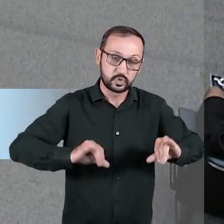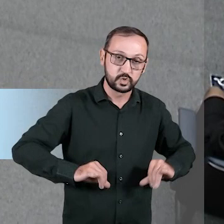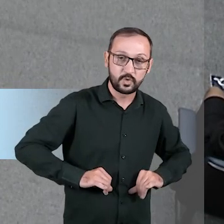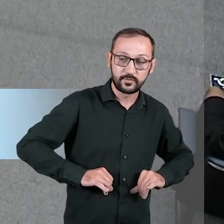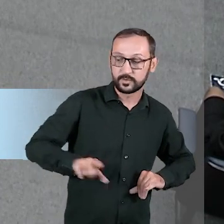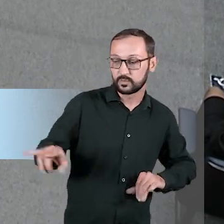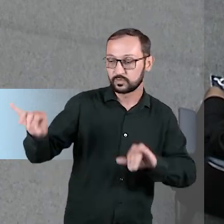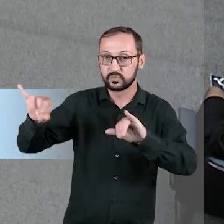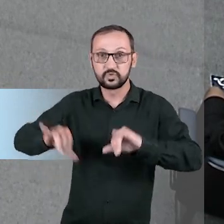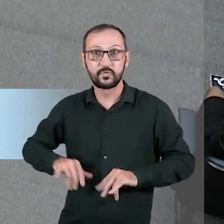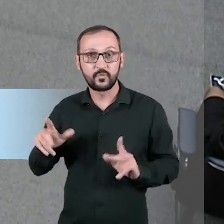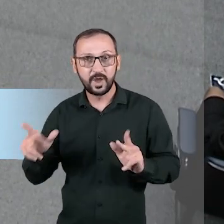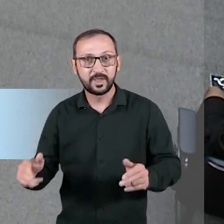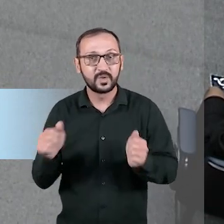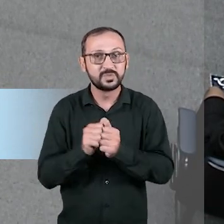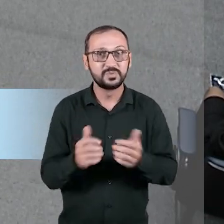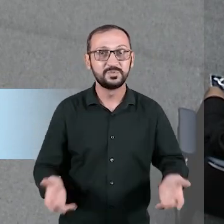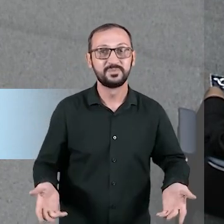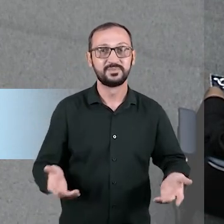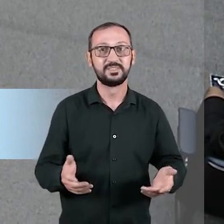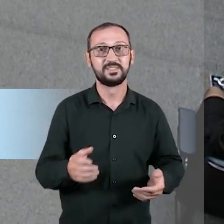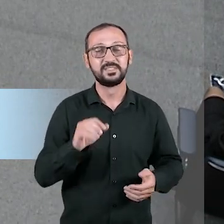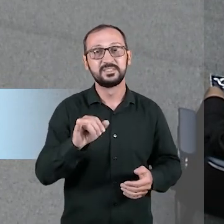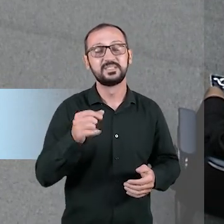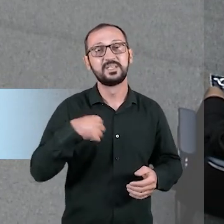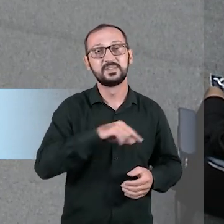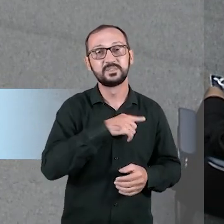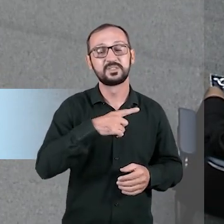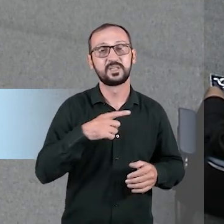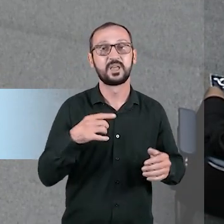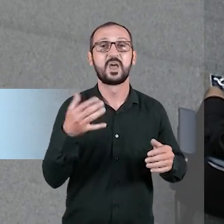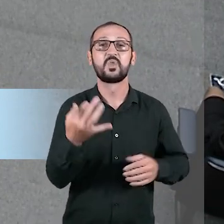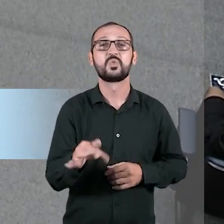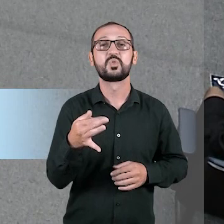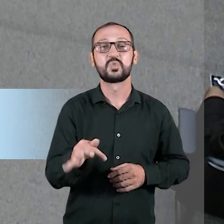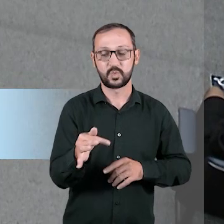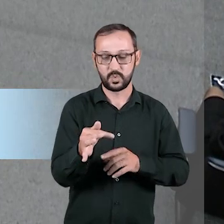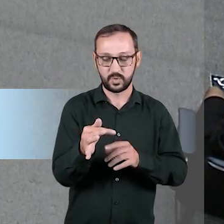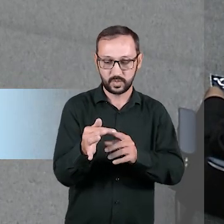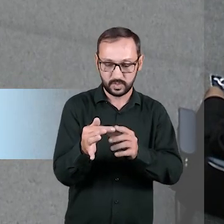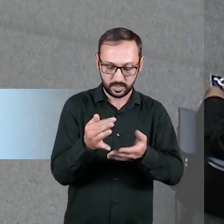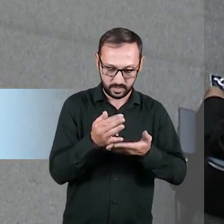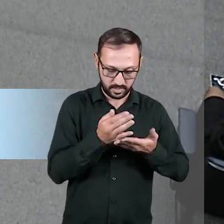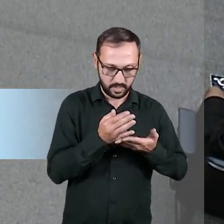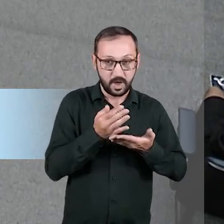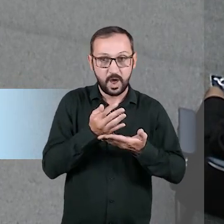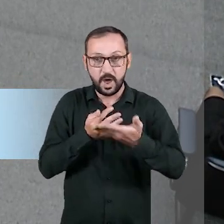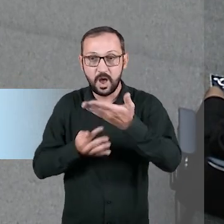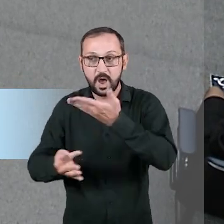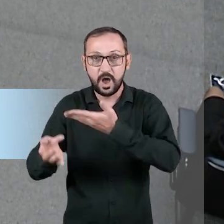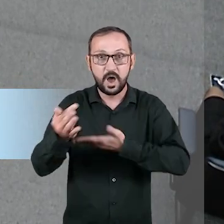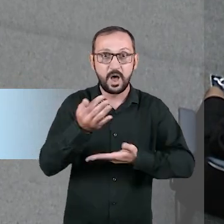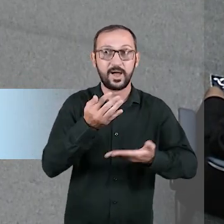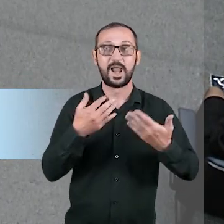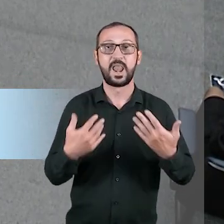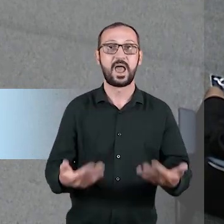com a sua dor aí, eu sofro com a mesma dor aqui. E se a gente coloca a dor junto, ela fica mais leve. Tem